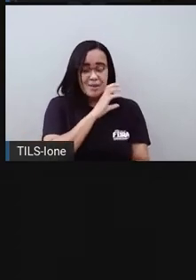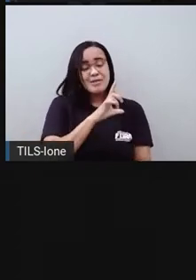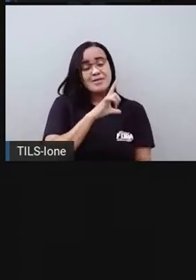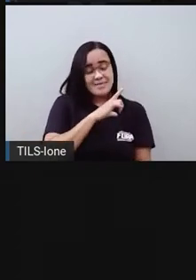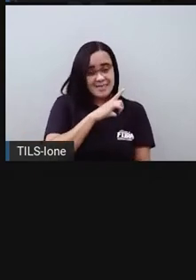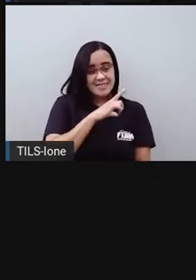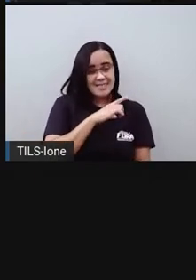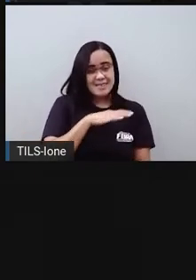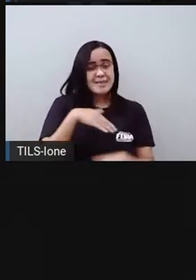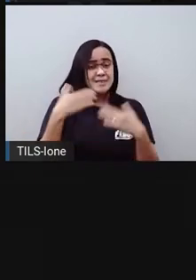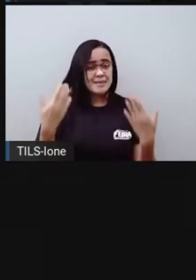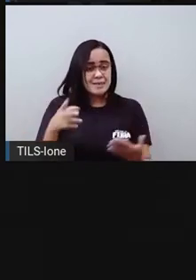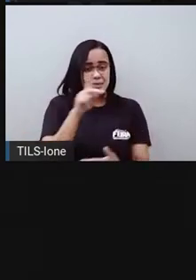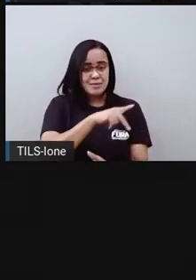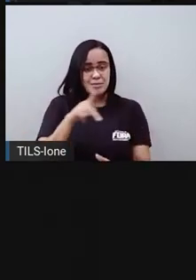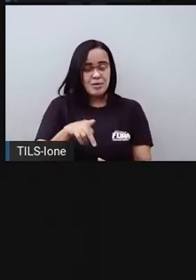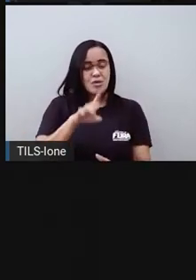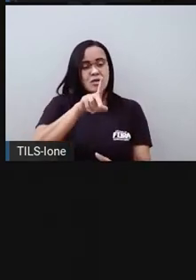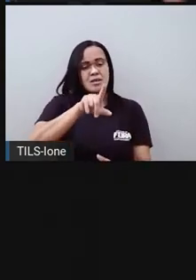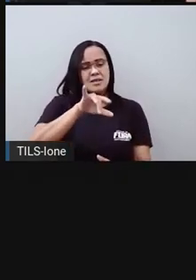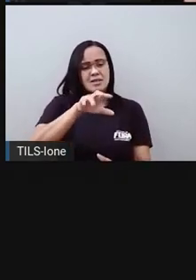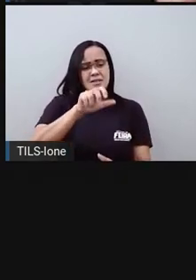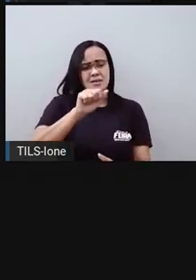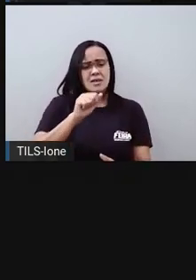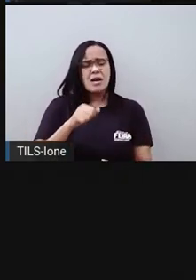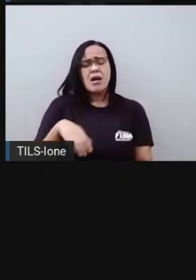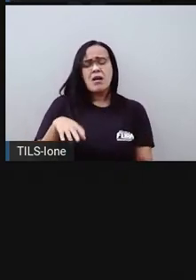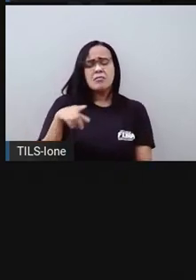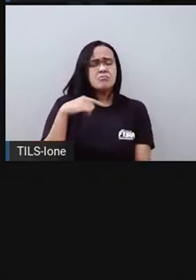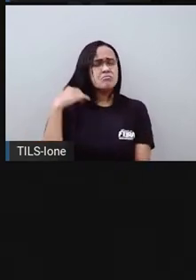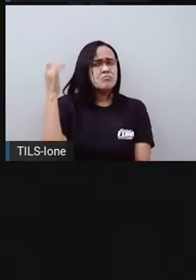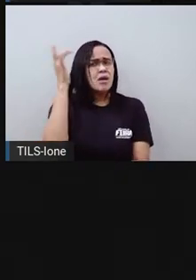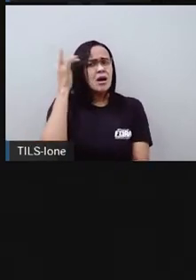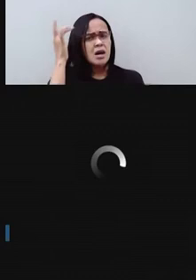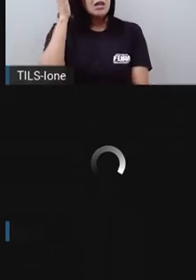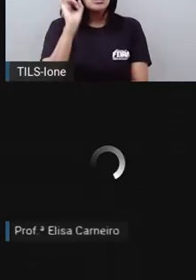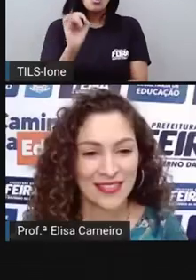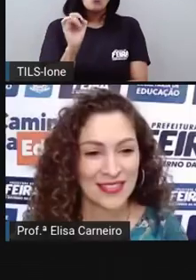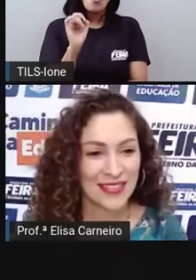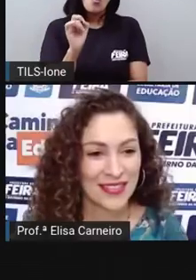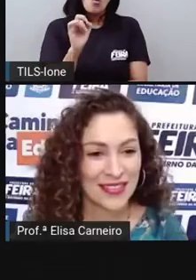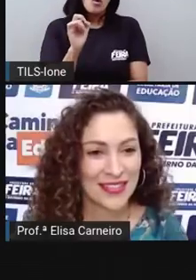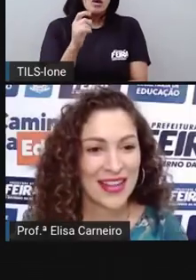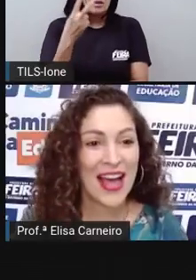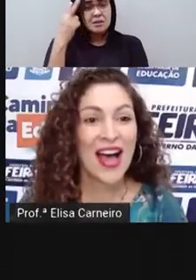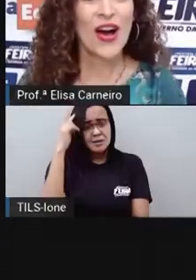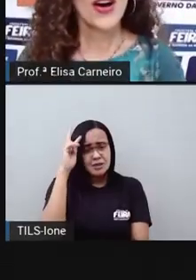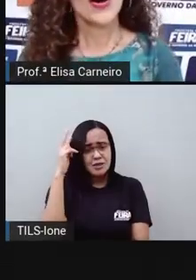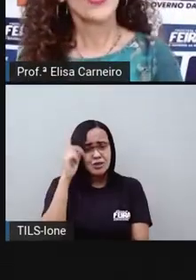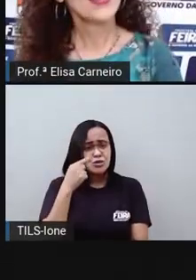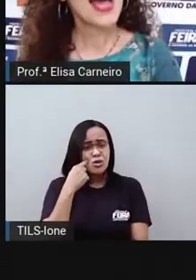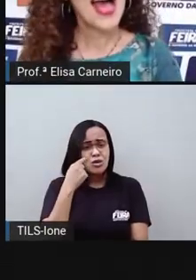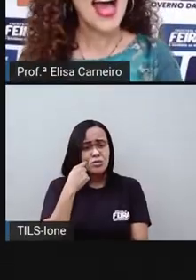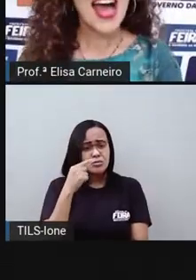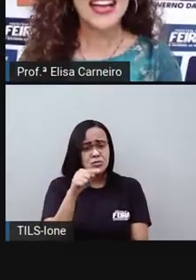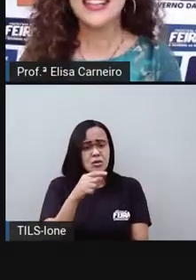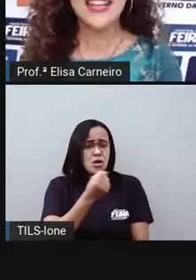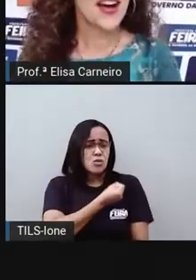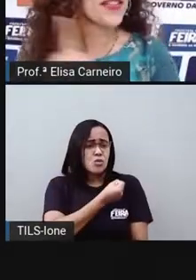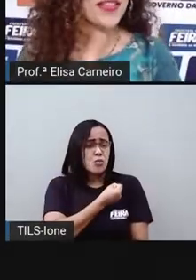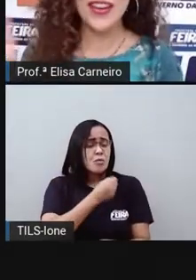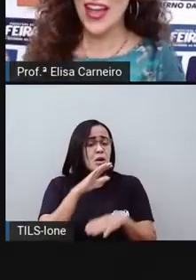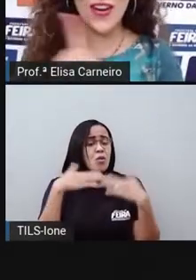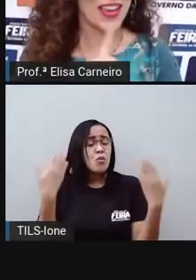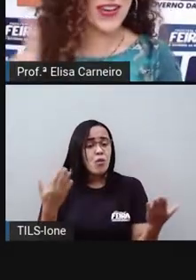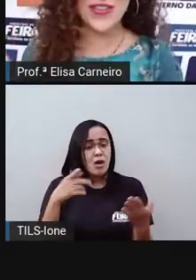que você acha? Você, quando ouvi a história, você votou em quem lá? Me conta. Olá,